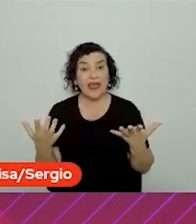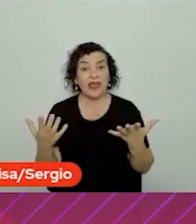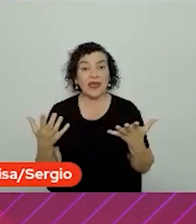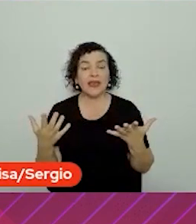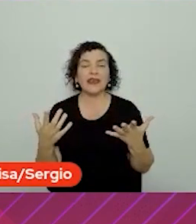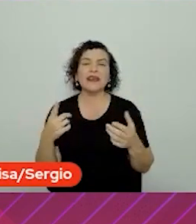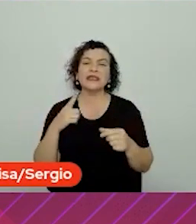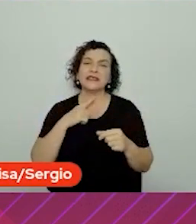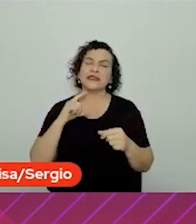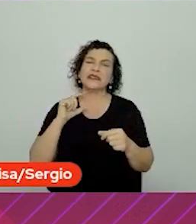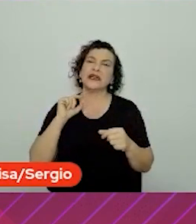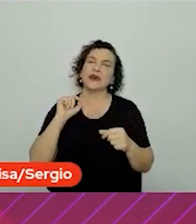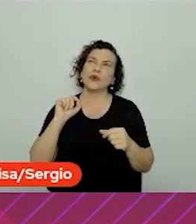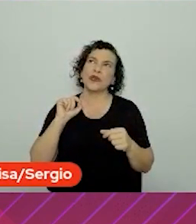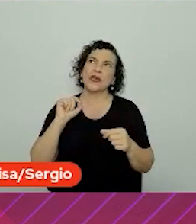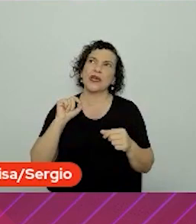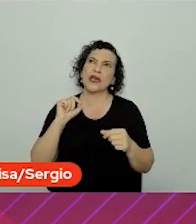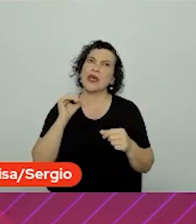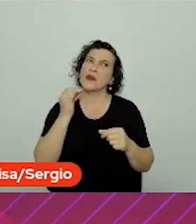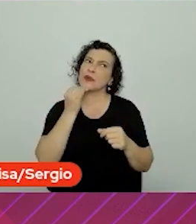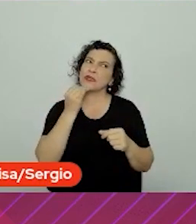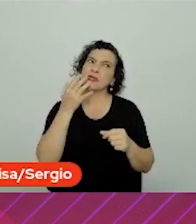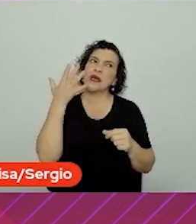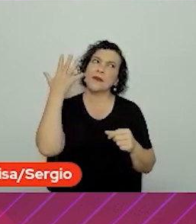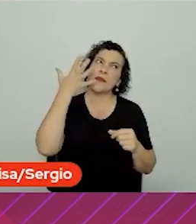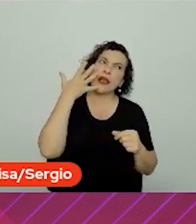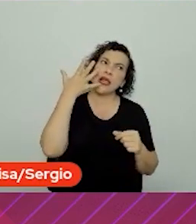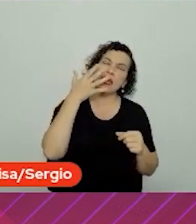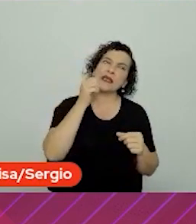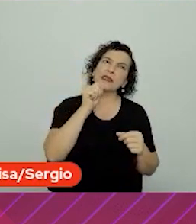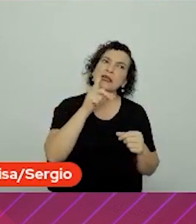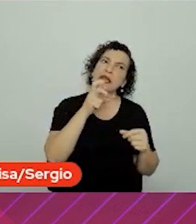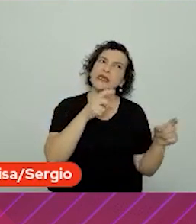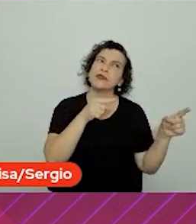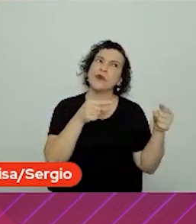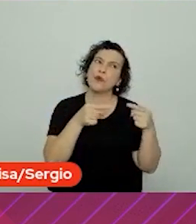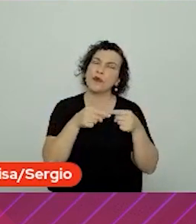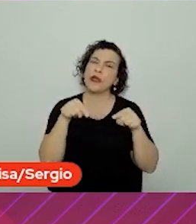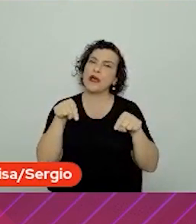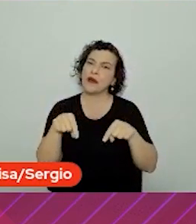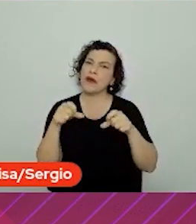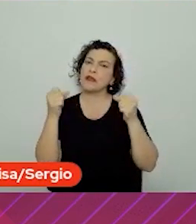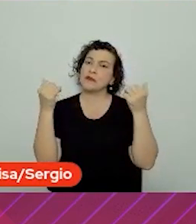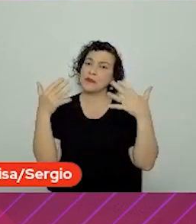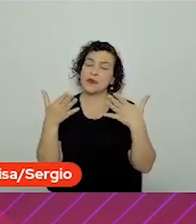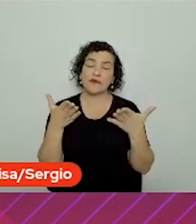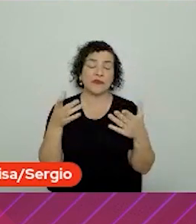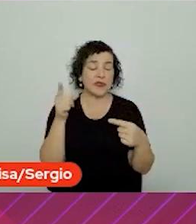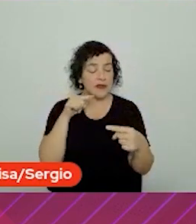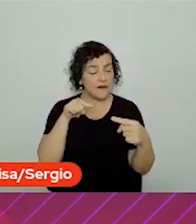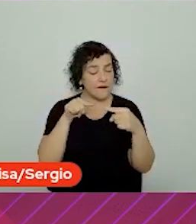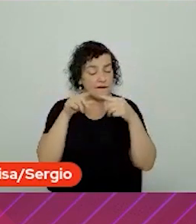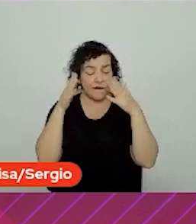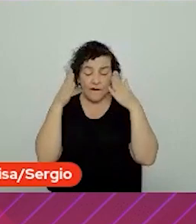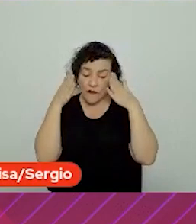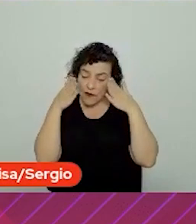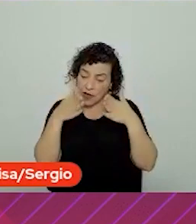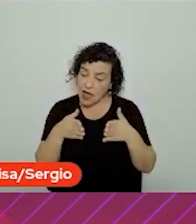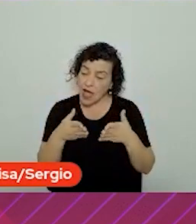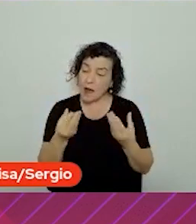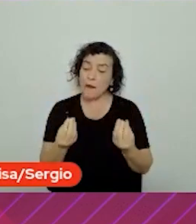Então tem muita sinergia a palestra do Alex com isso aqui que eu estou trazendo. Foque no seu objetivo. Por que que eu quero trazer